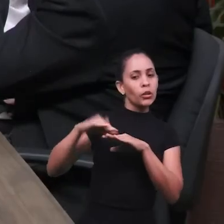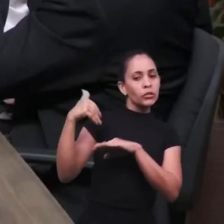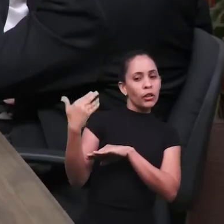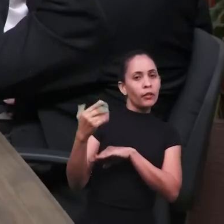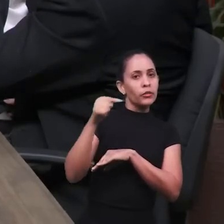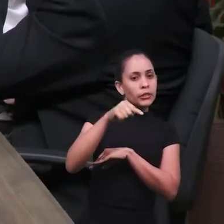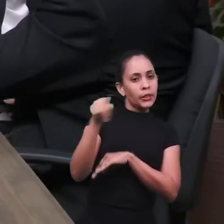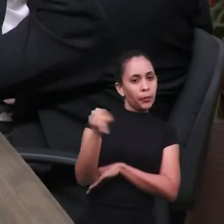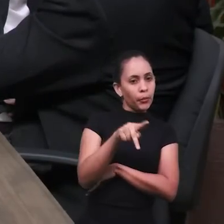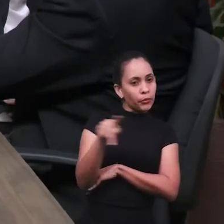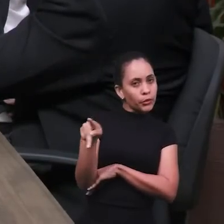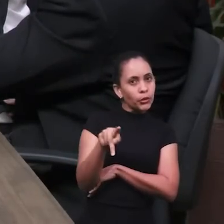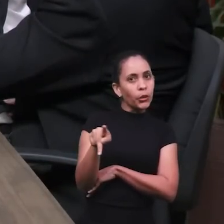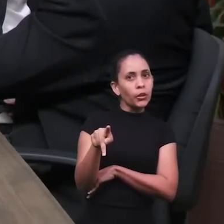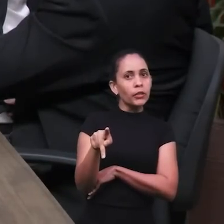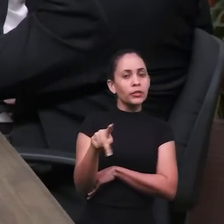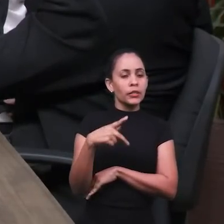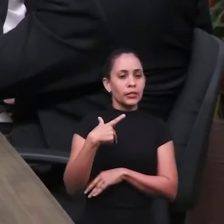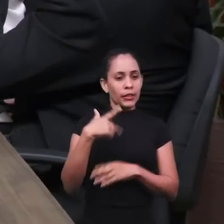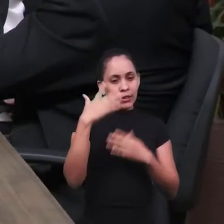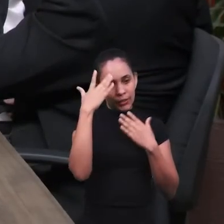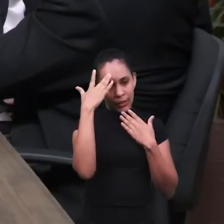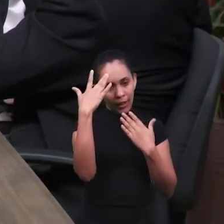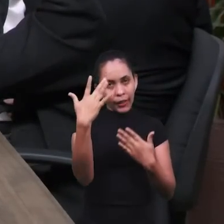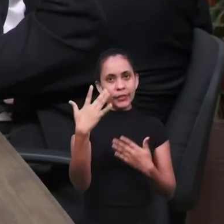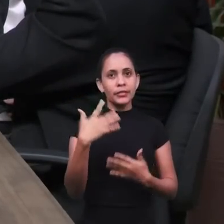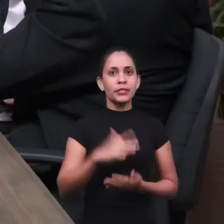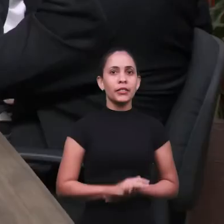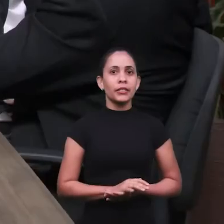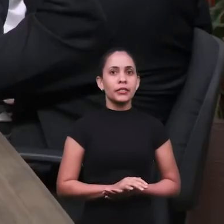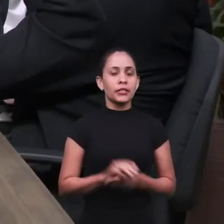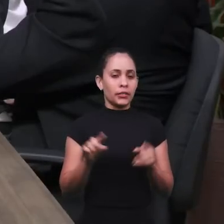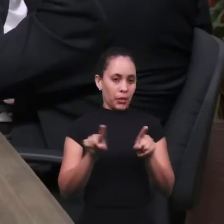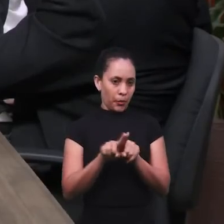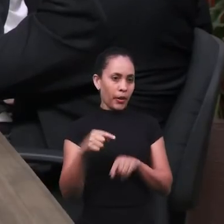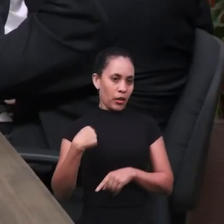de lá como professor, e que eu tive a grata oportunidade de também